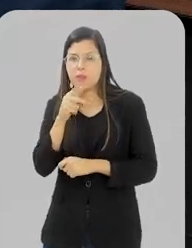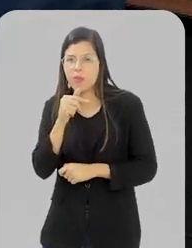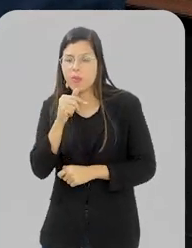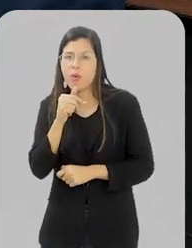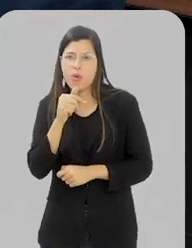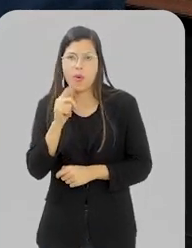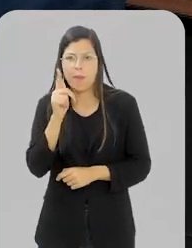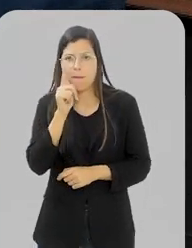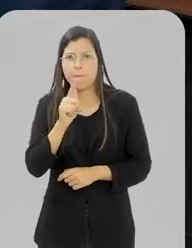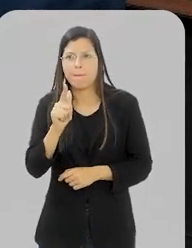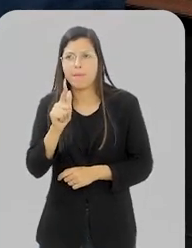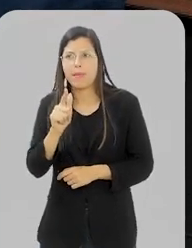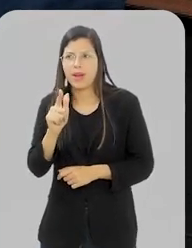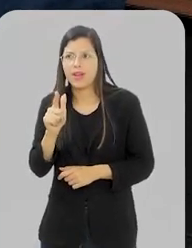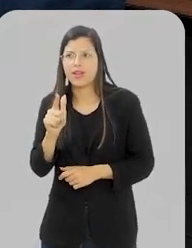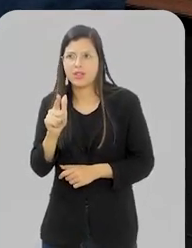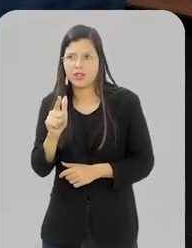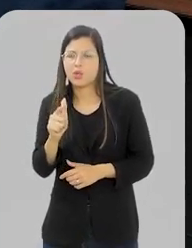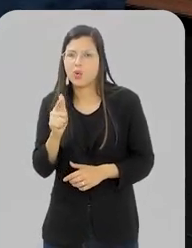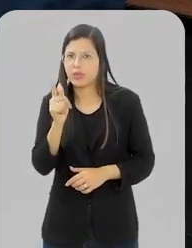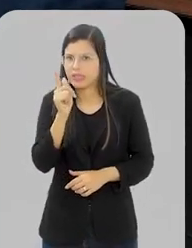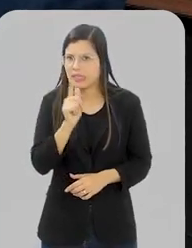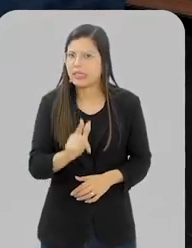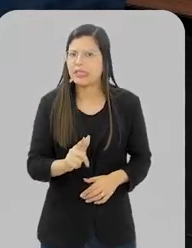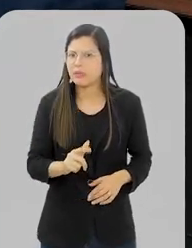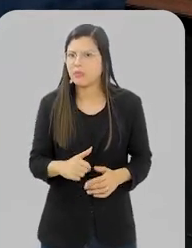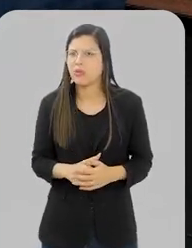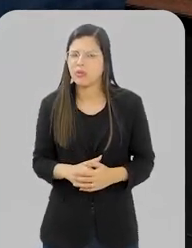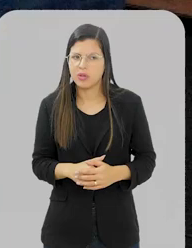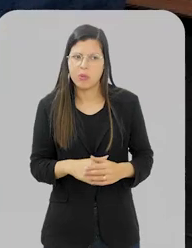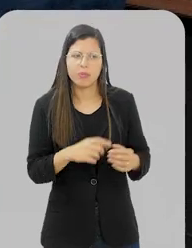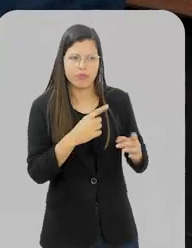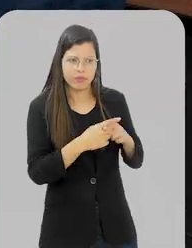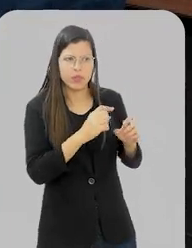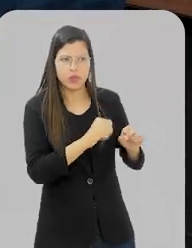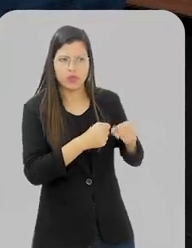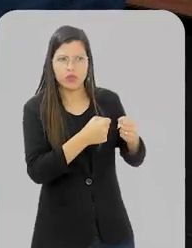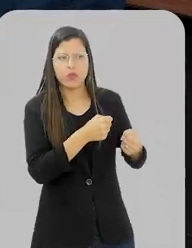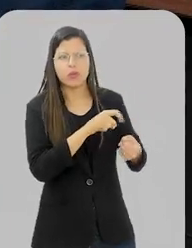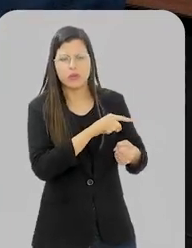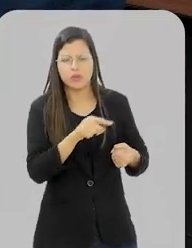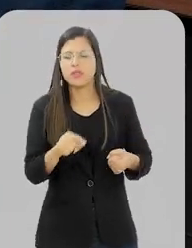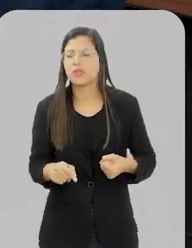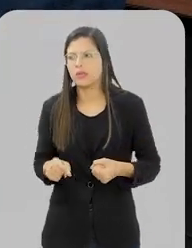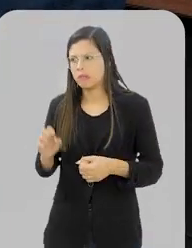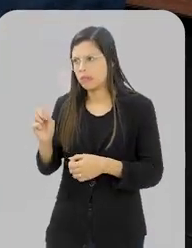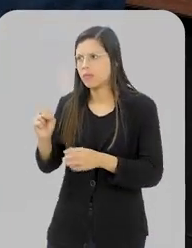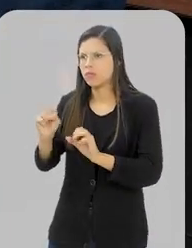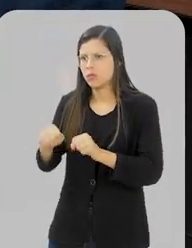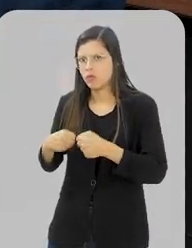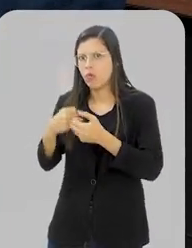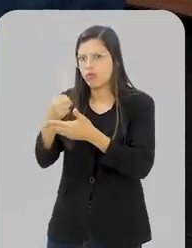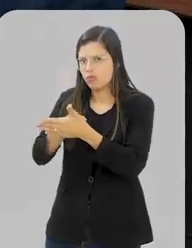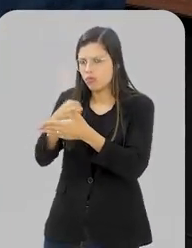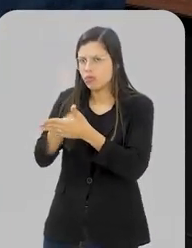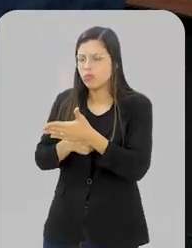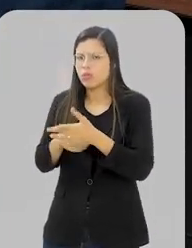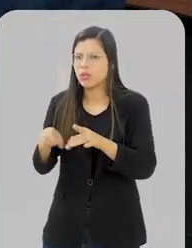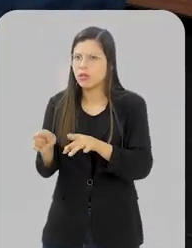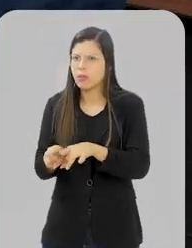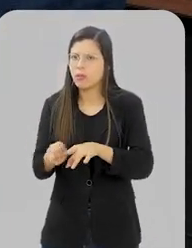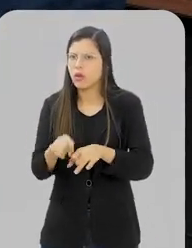pouquinho mas acabou saindo graças a Deus isso foi muit bom persistência de vocês fo mas foi uma persistência grande nós atuamos bastante nisso e atuamos em